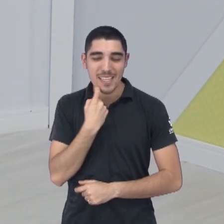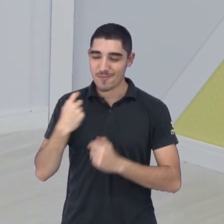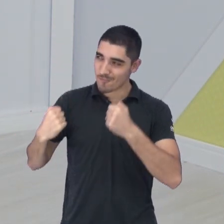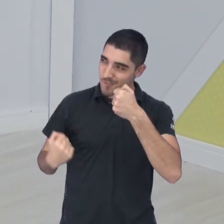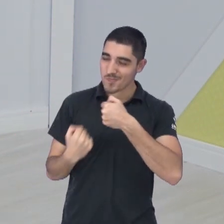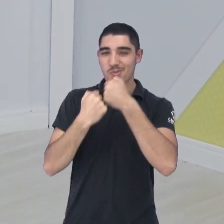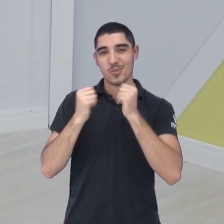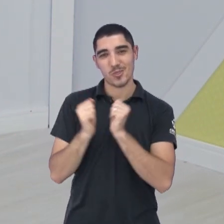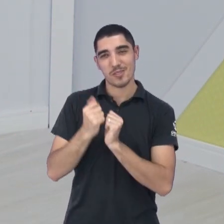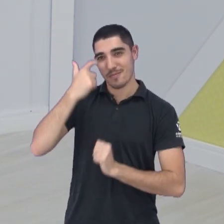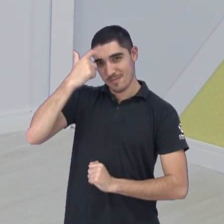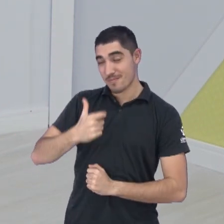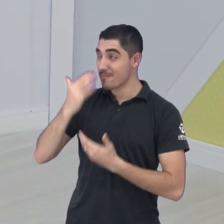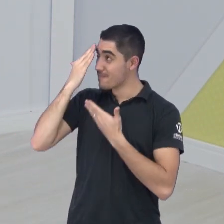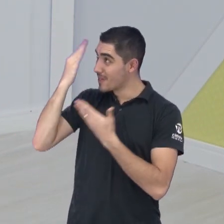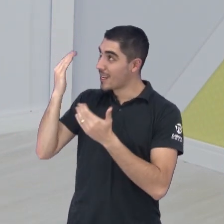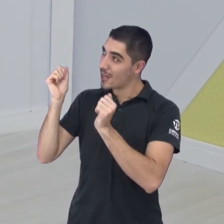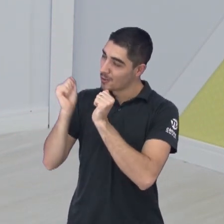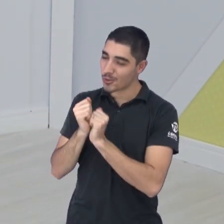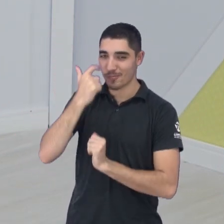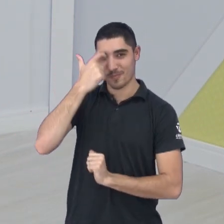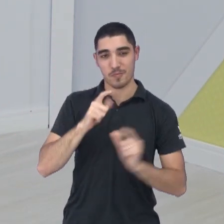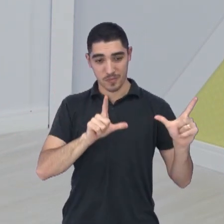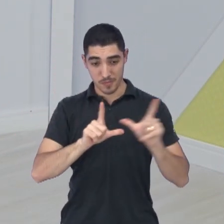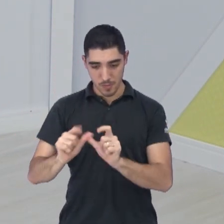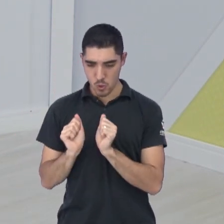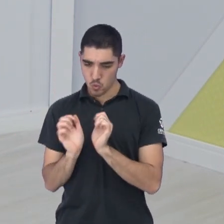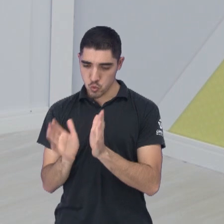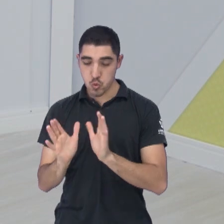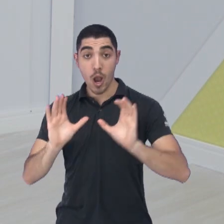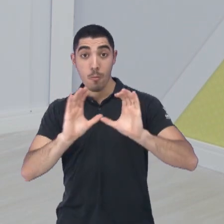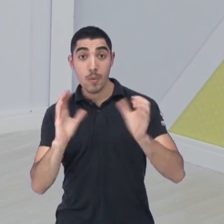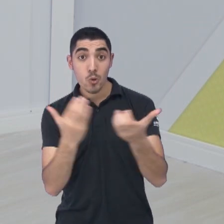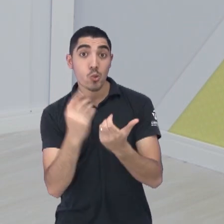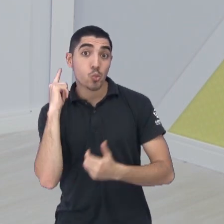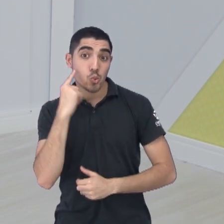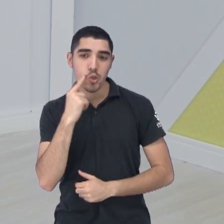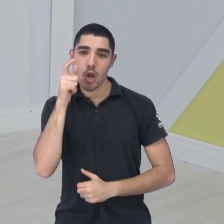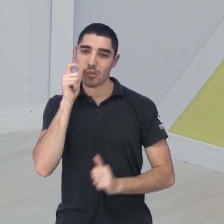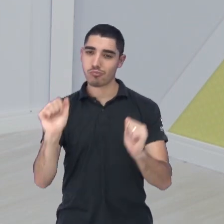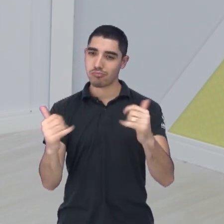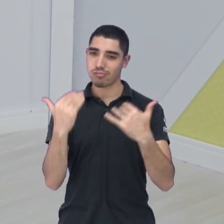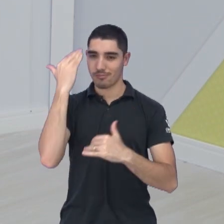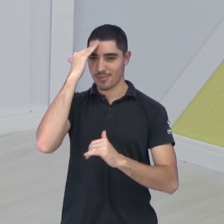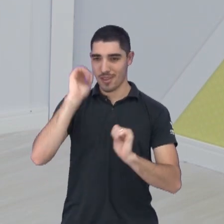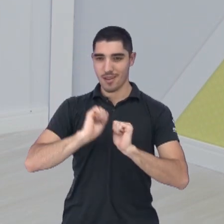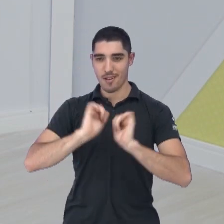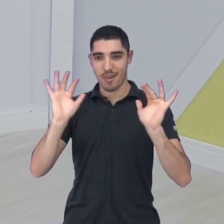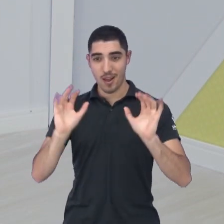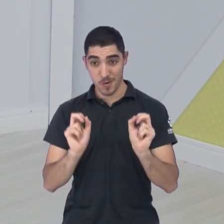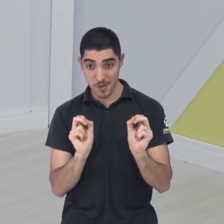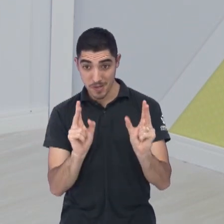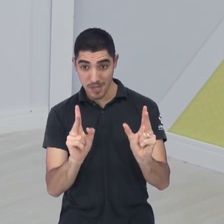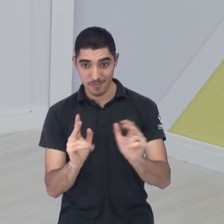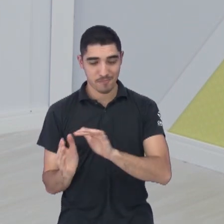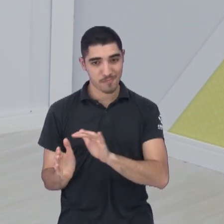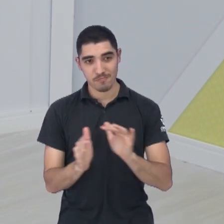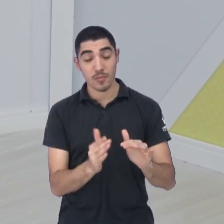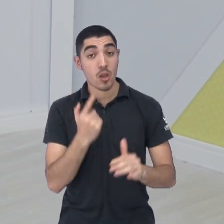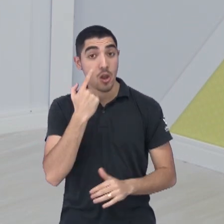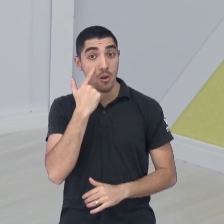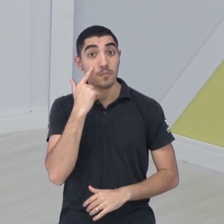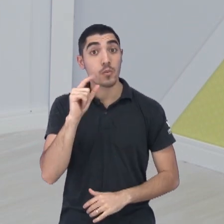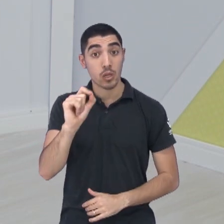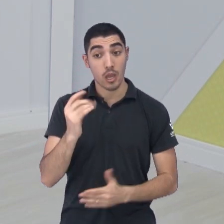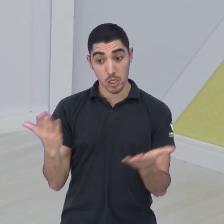sempre bem-vindo, Luizão, que sempre leva a informação para a comunidade surda que acompanha o nosso Hora, tá certo? E olha só, as